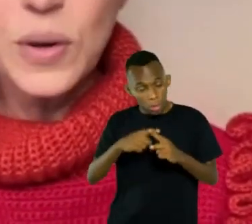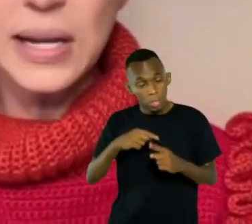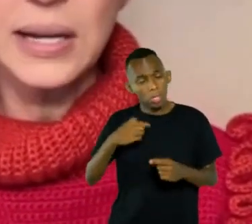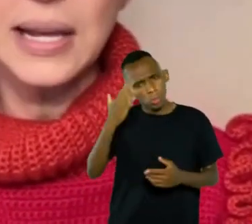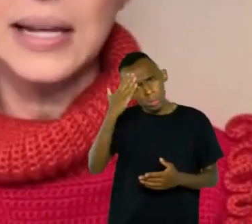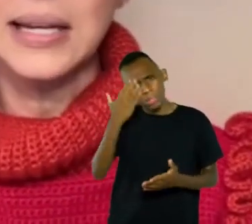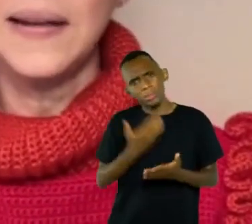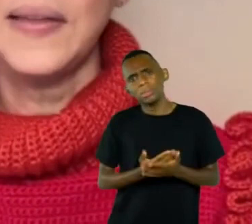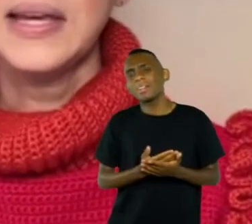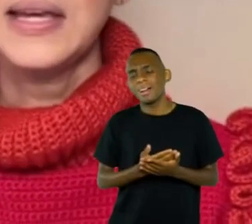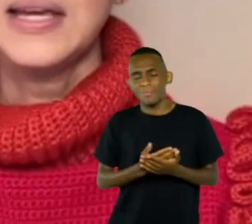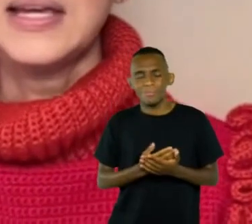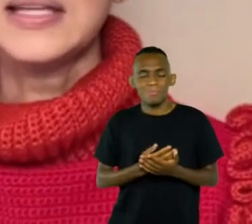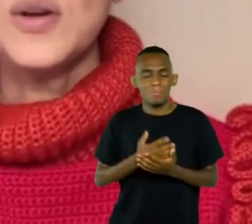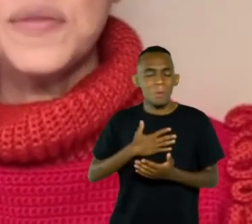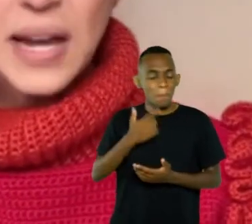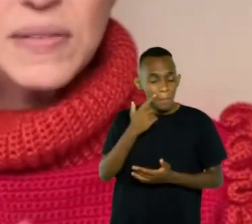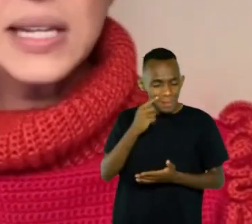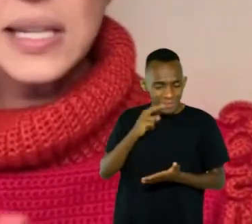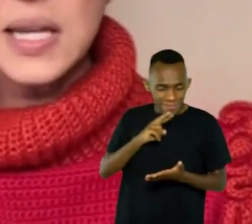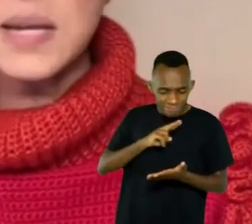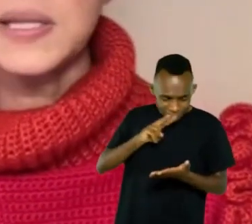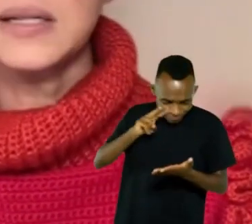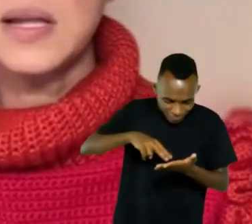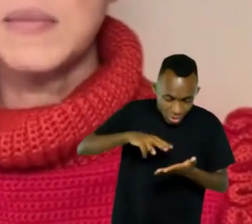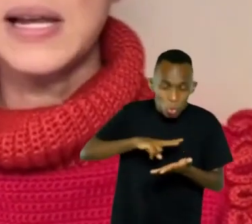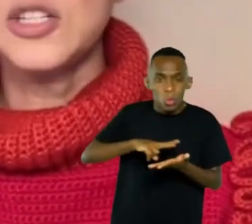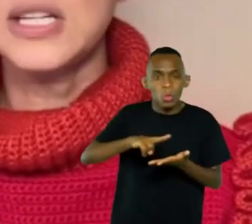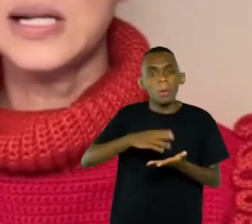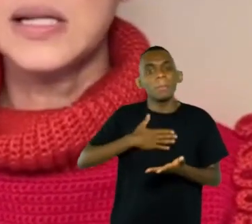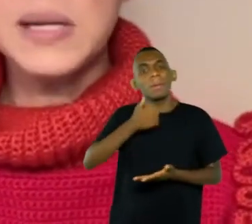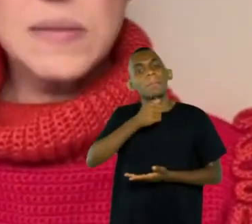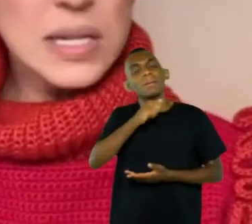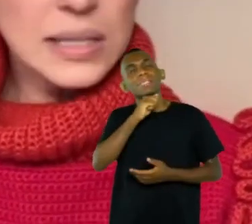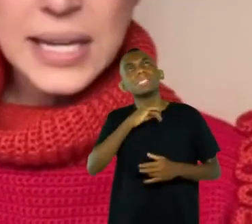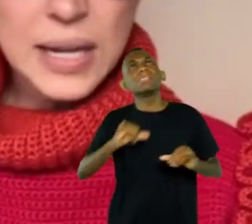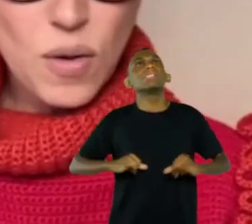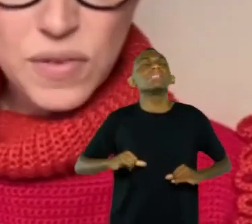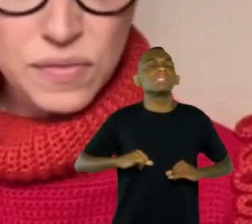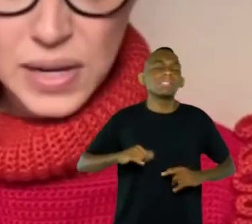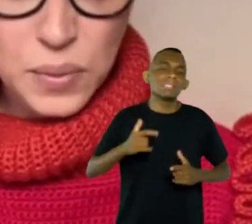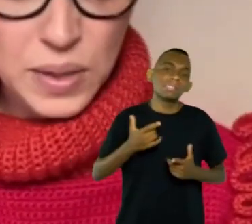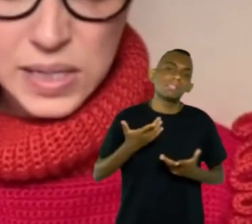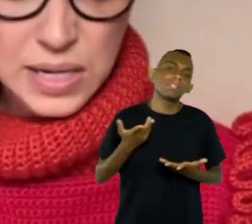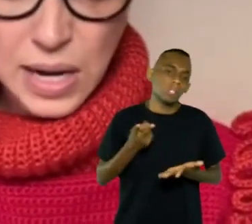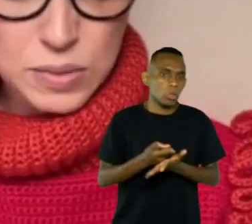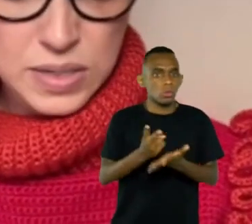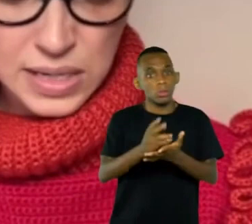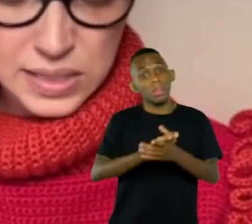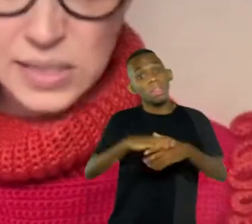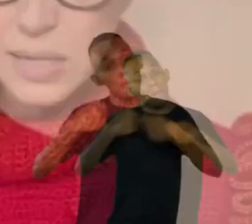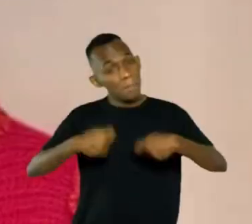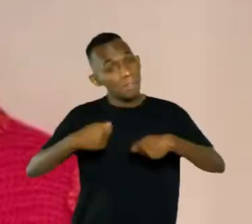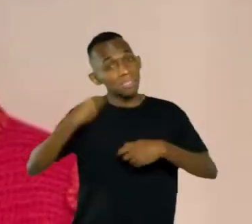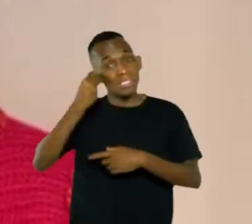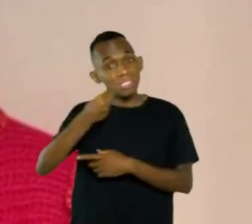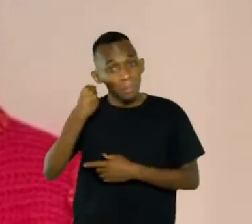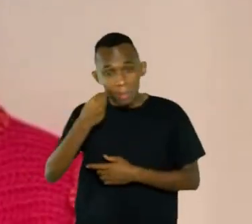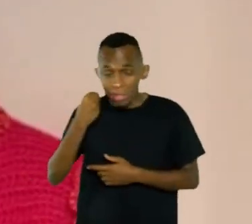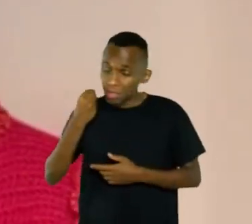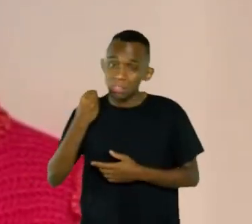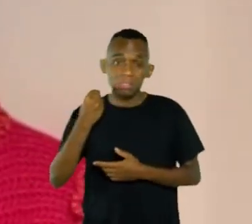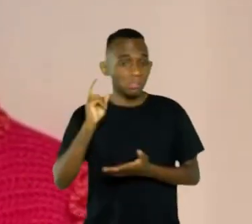mamãe, ia doer nele, né? Então eu ficava ali interceptando as malas diretas. Mas você tem que conviver com essa ausência e com